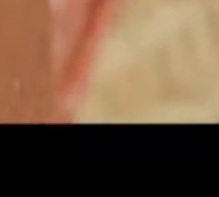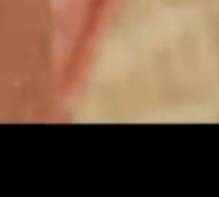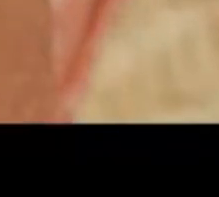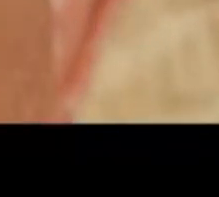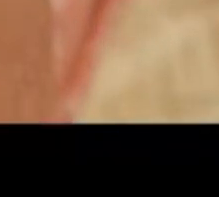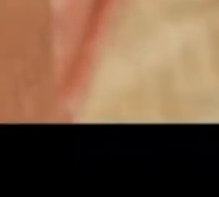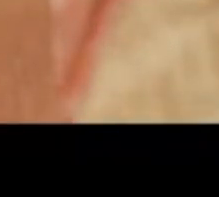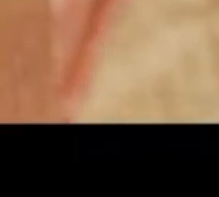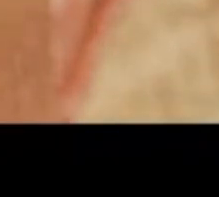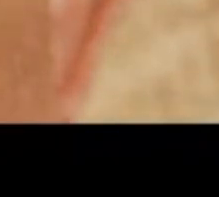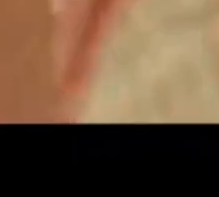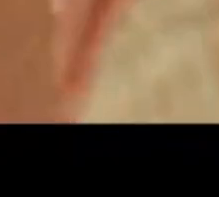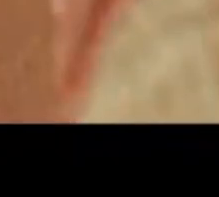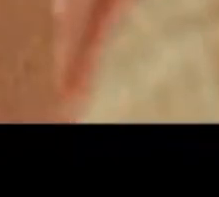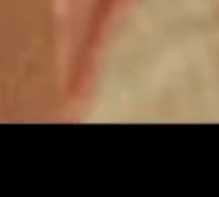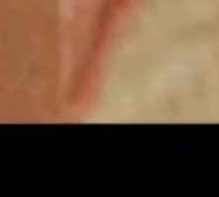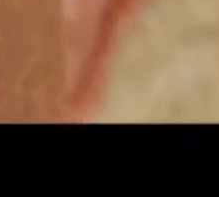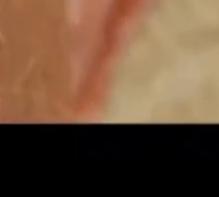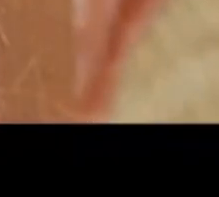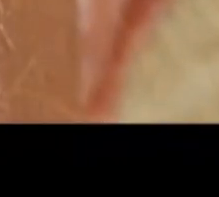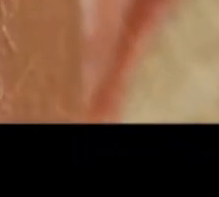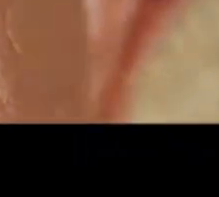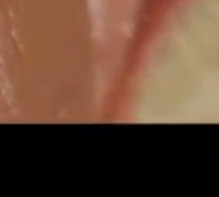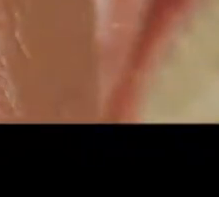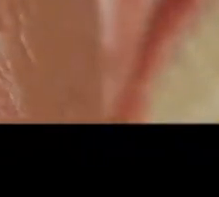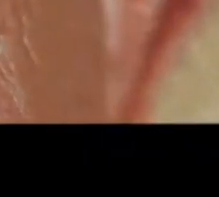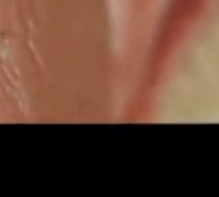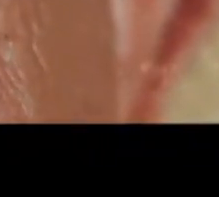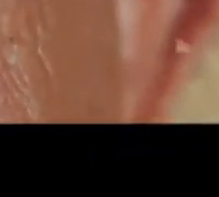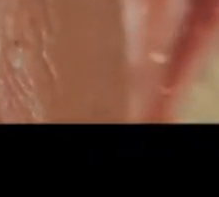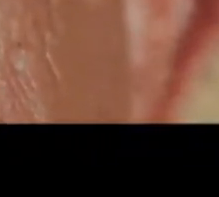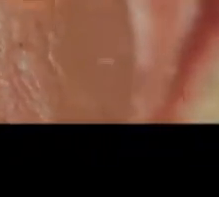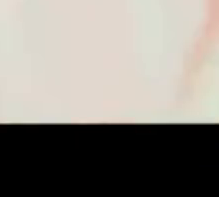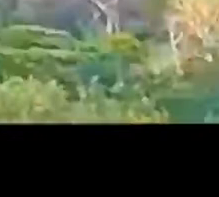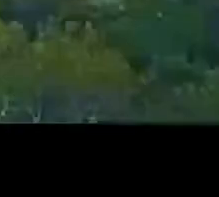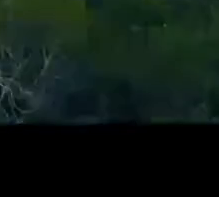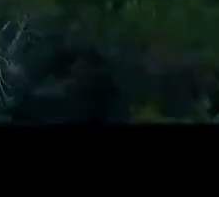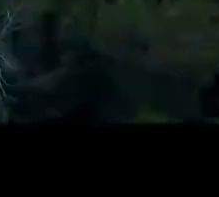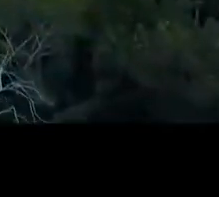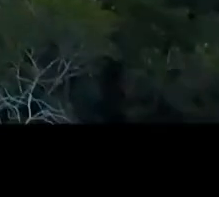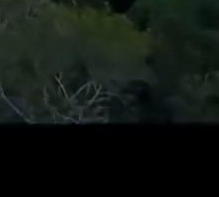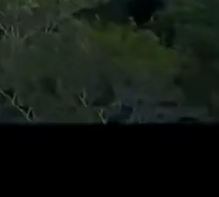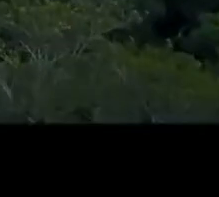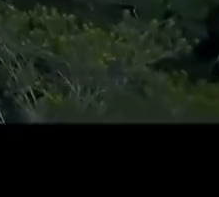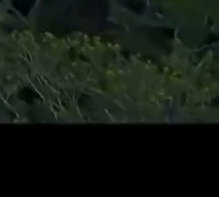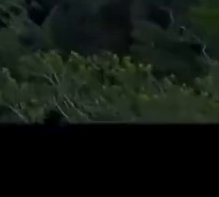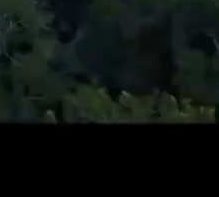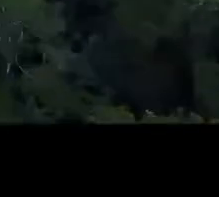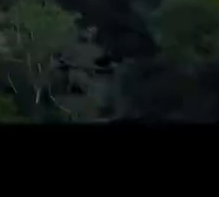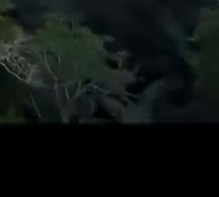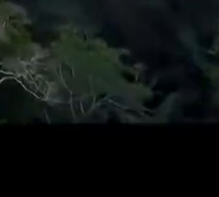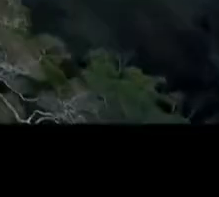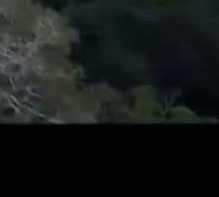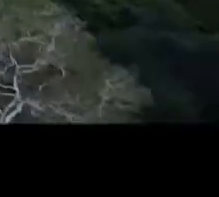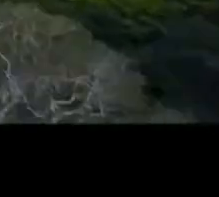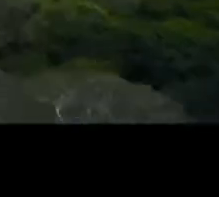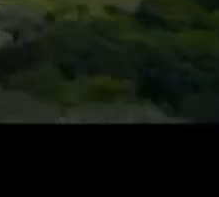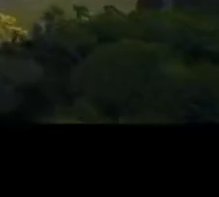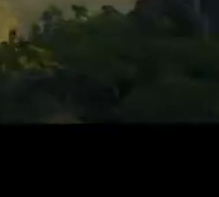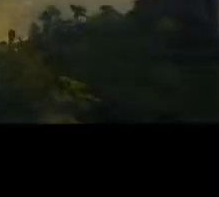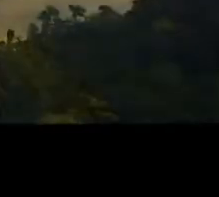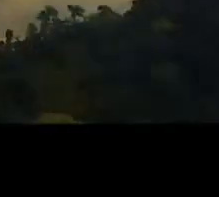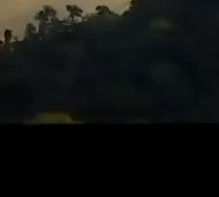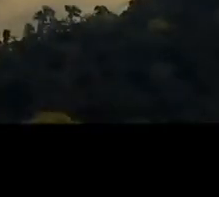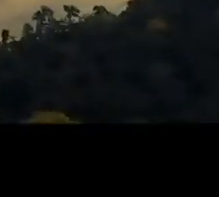bandeirantes conquistou ao feroz Paiaguá. Salve terra, de amor,